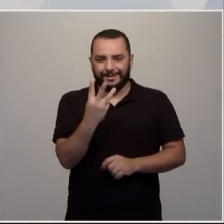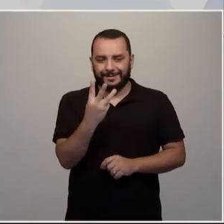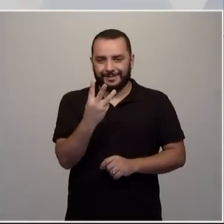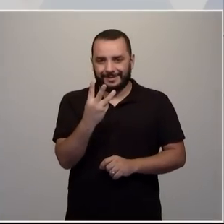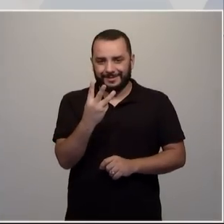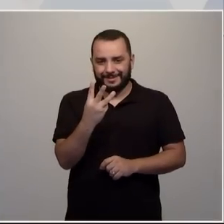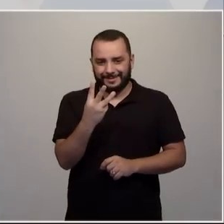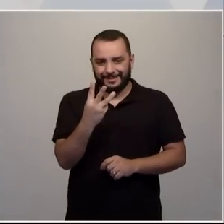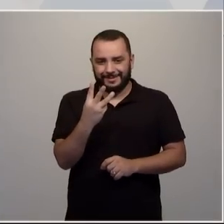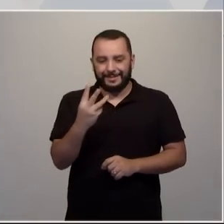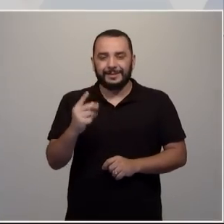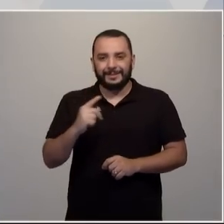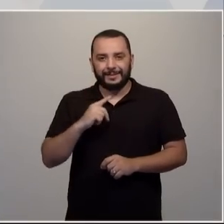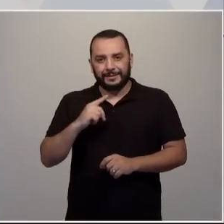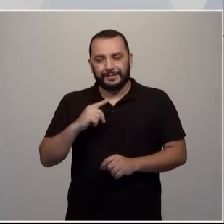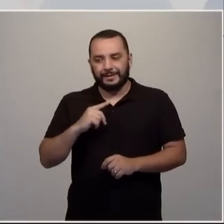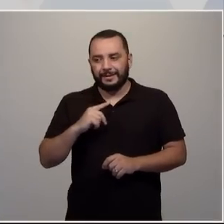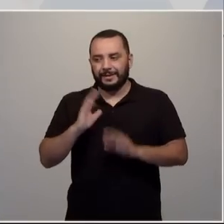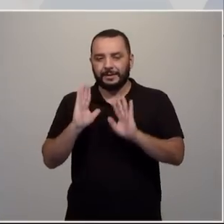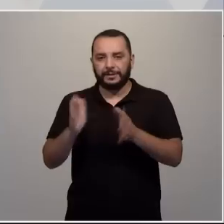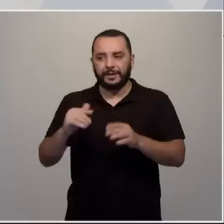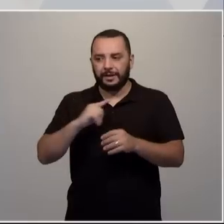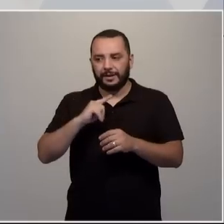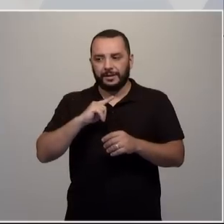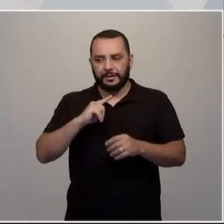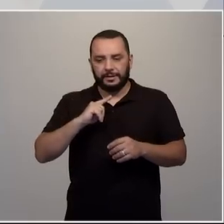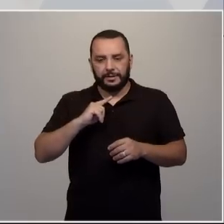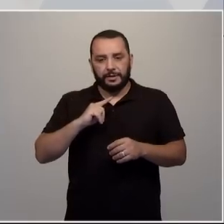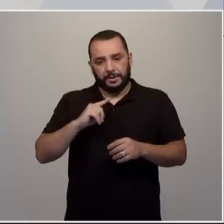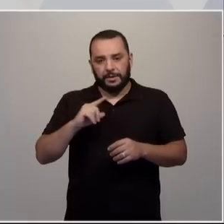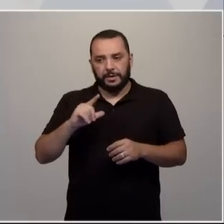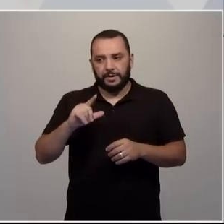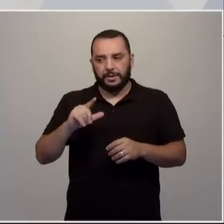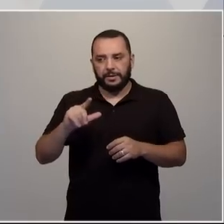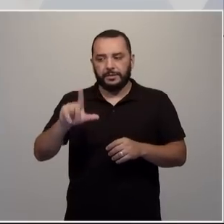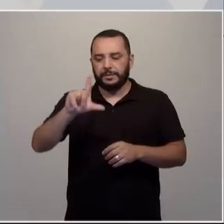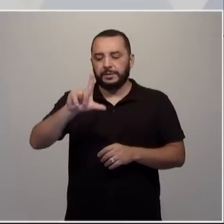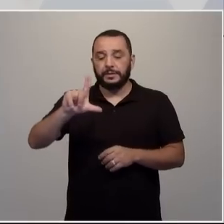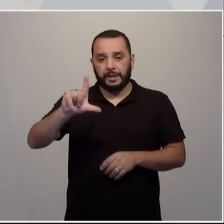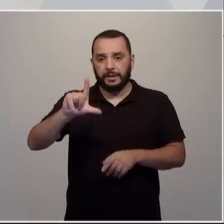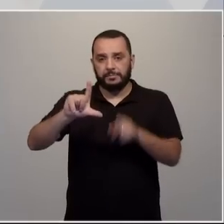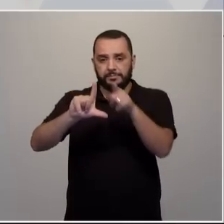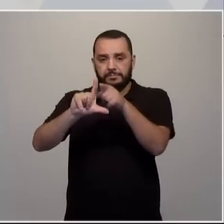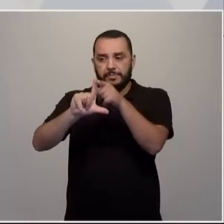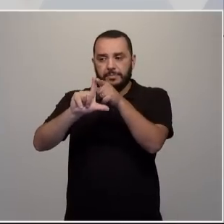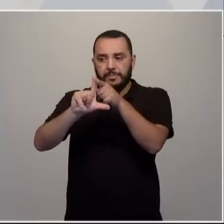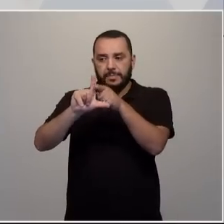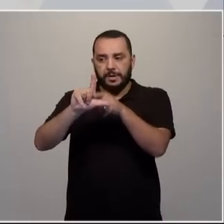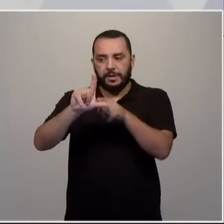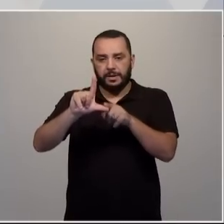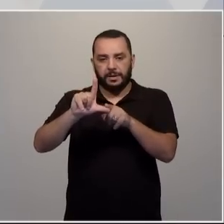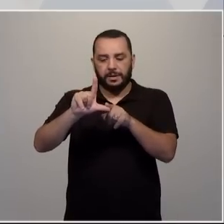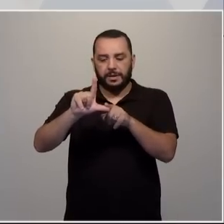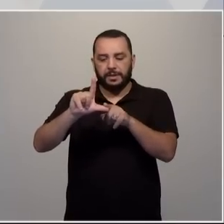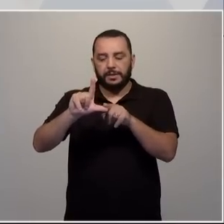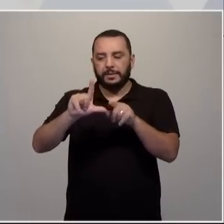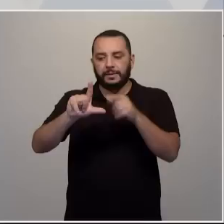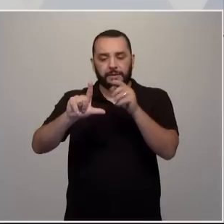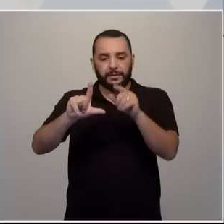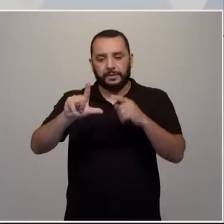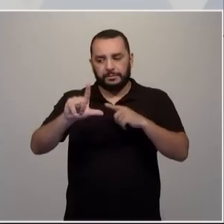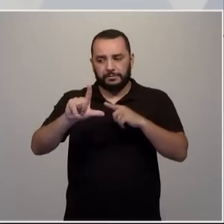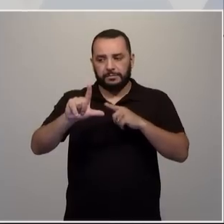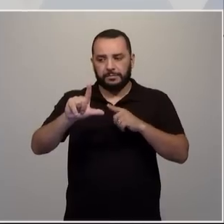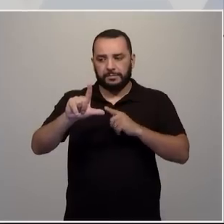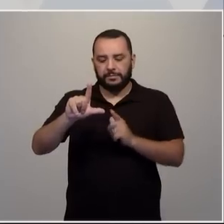E aí eu tenho o ponto, que eventualmente é dado por 3 coordenadas, 1, 2, 1, é